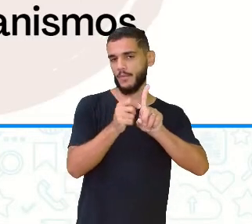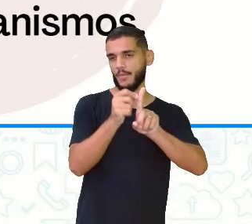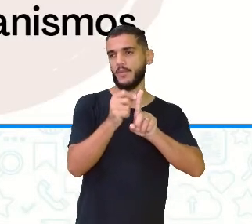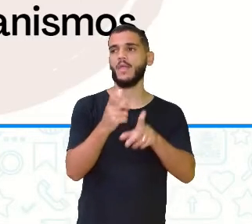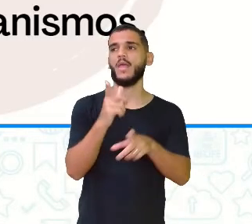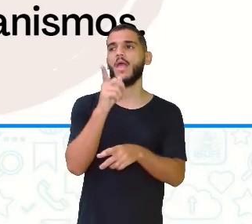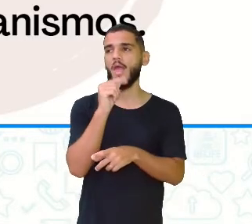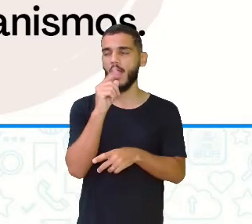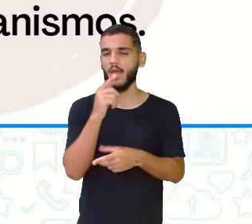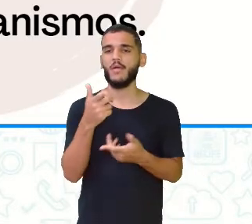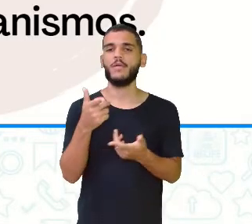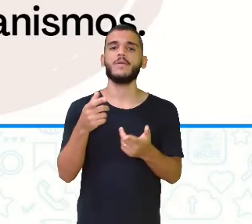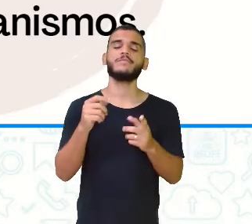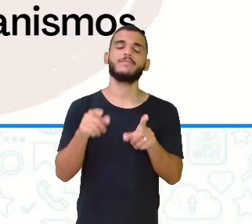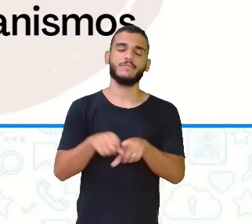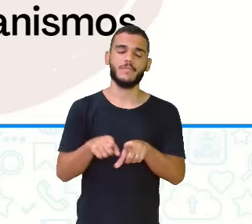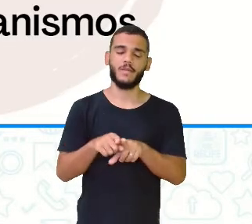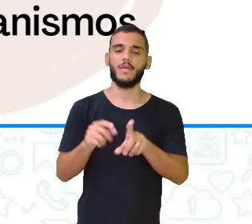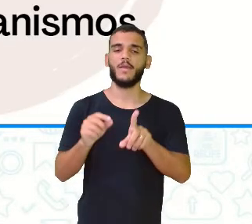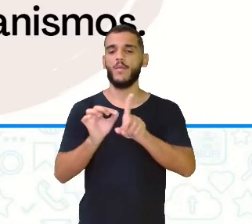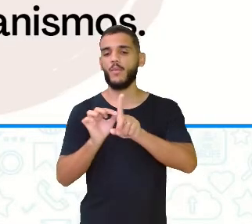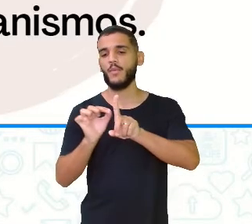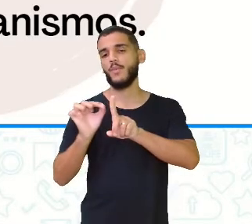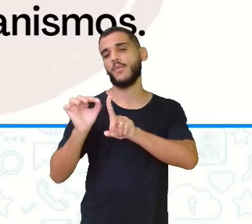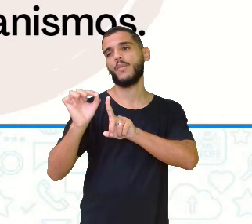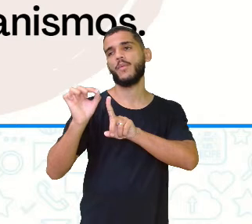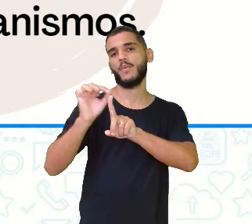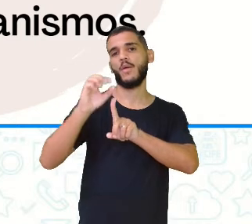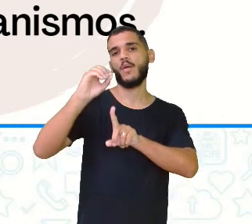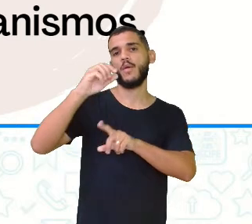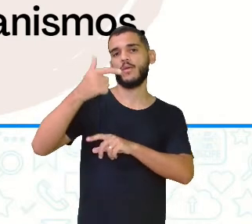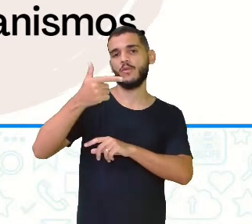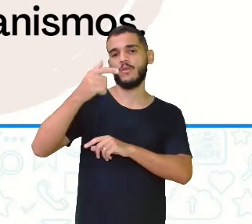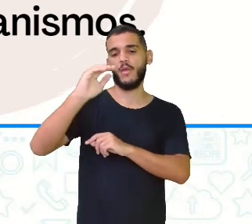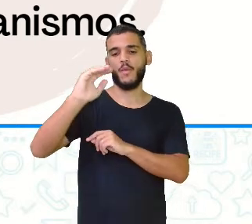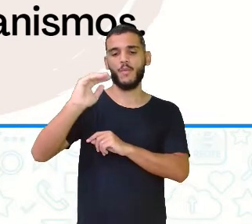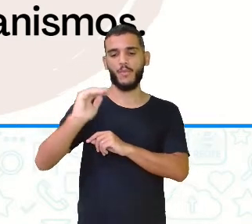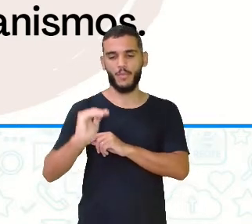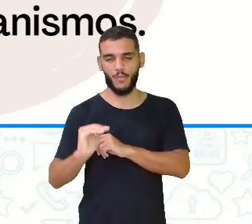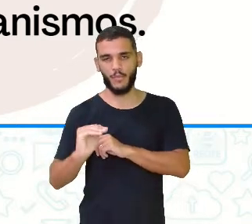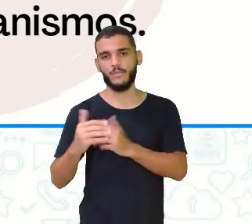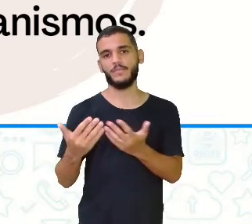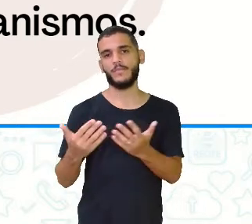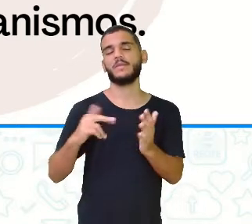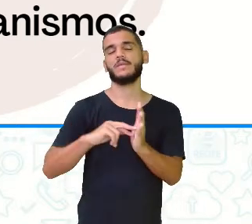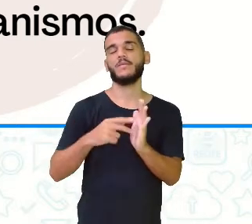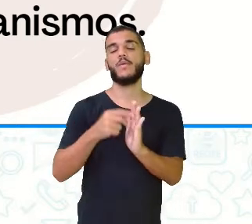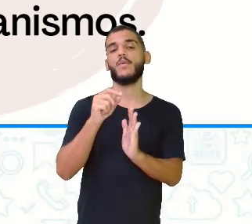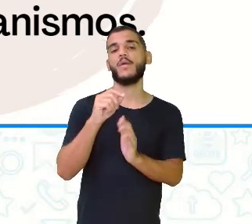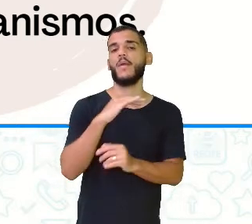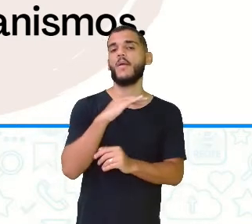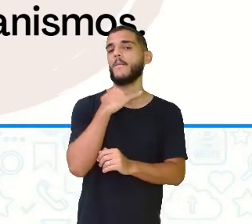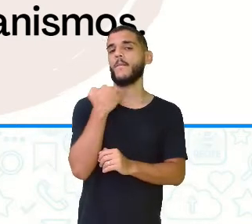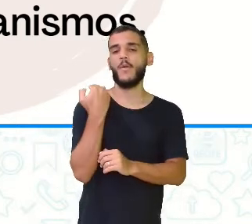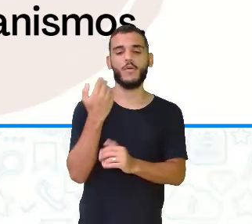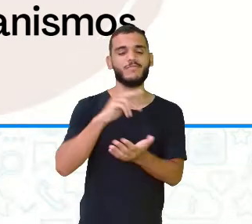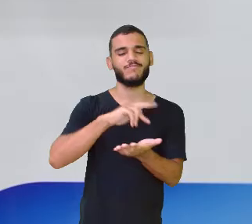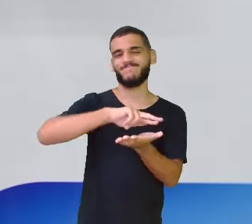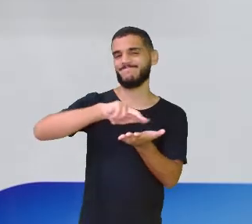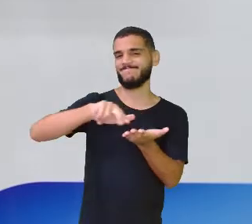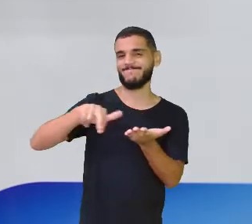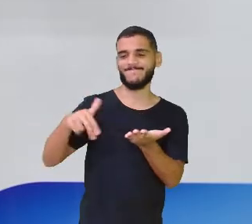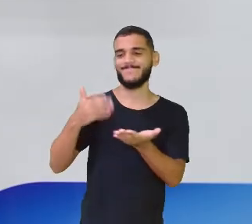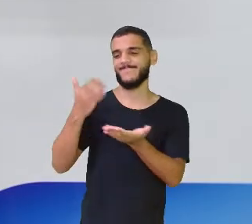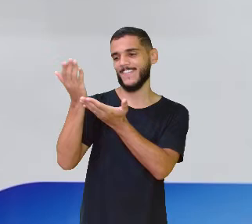da água aumenta, o que acontece? O oxigênio, ó, diminui, provocando a morte de muitos micro-organismos,